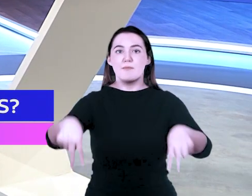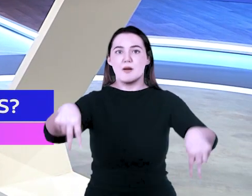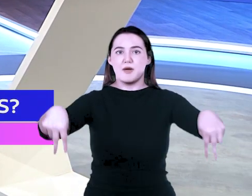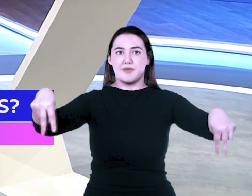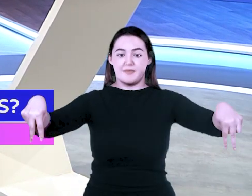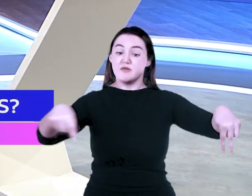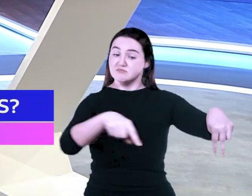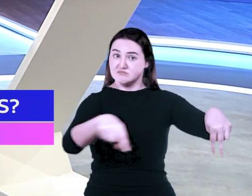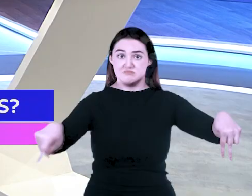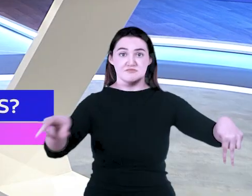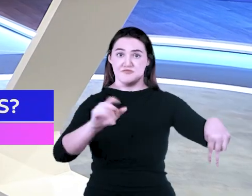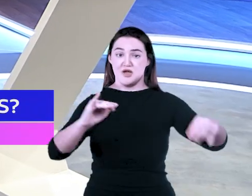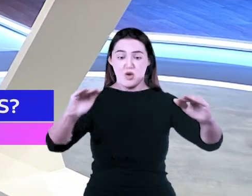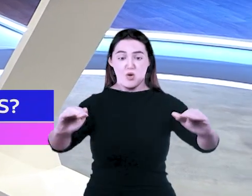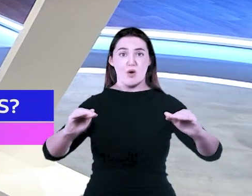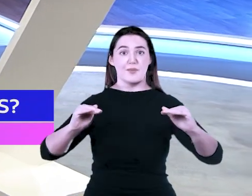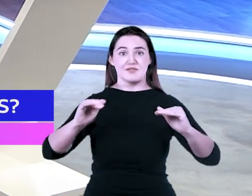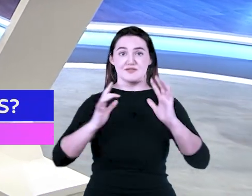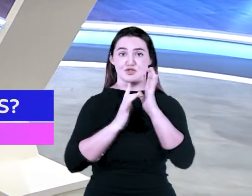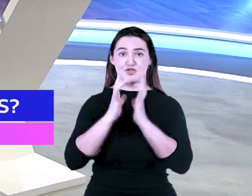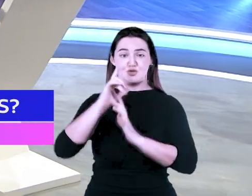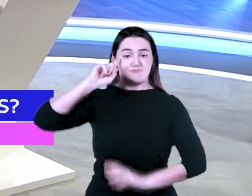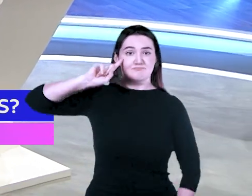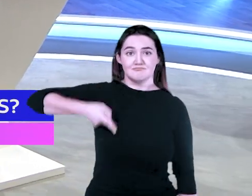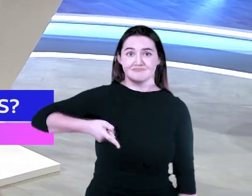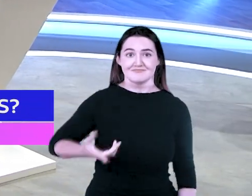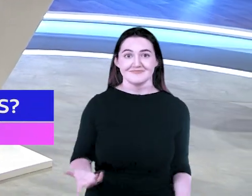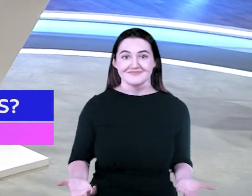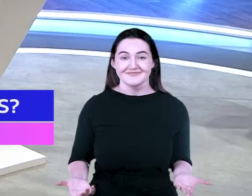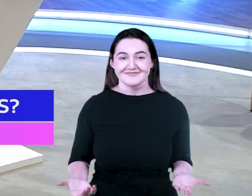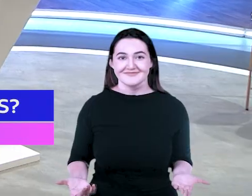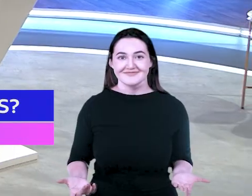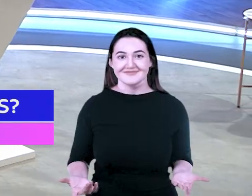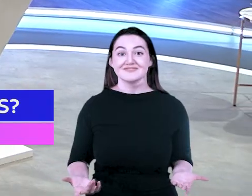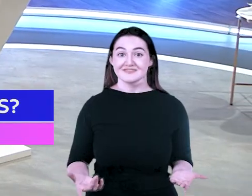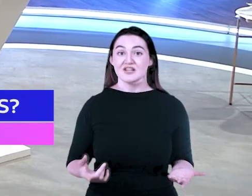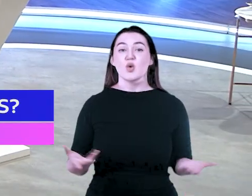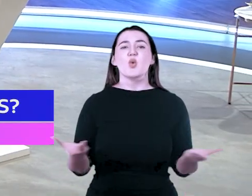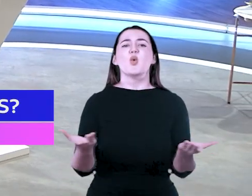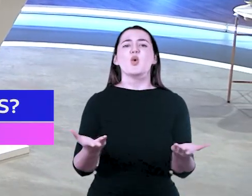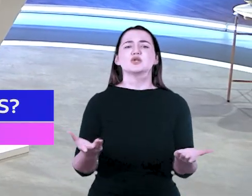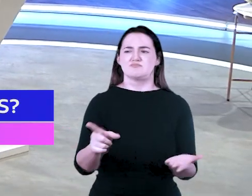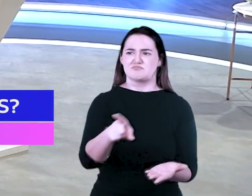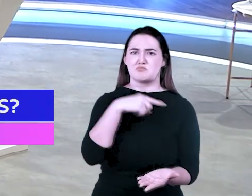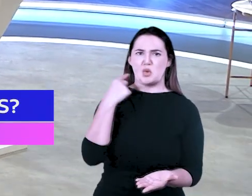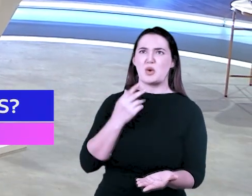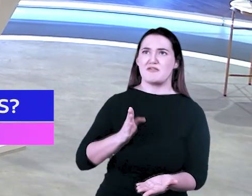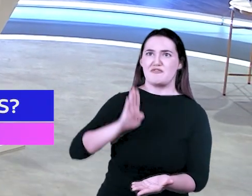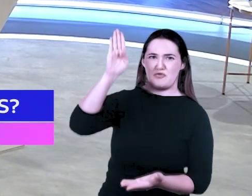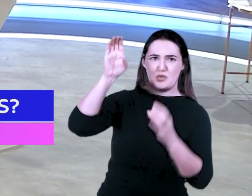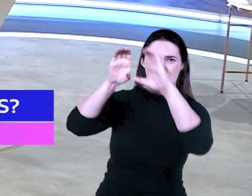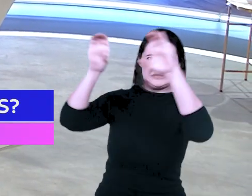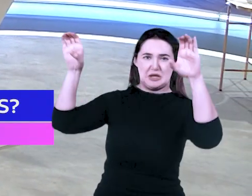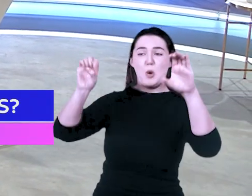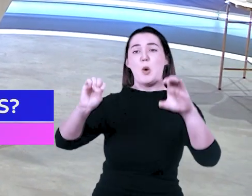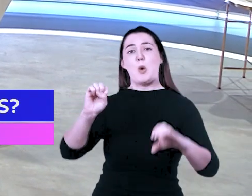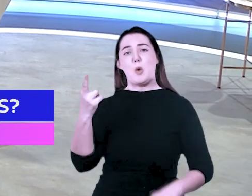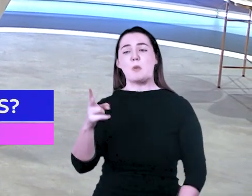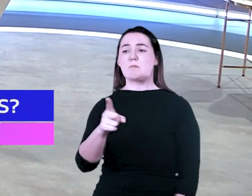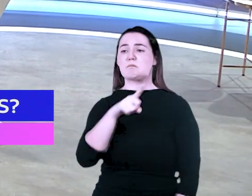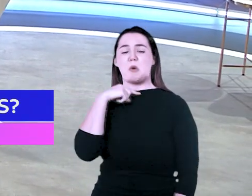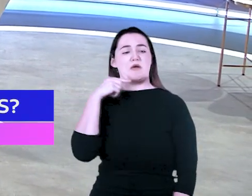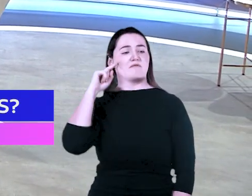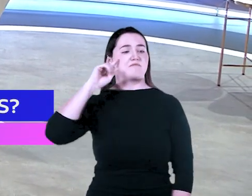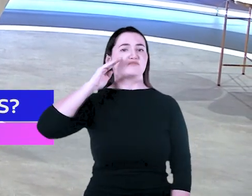a ressurreição. Se as pessoas morrem e vão para o céu, morrem ou vão para o inferno, não existe ressurreição, porque